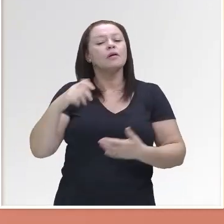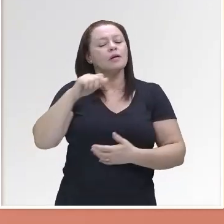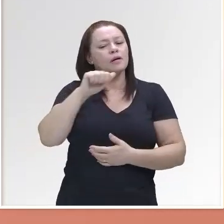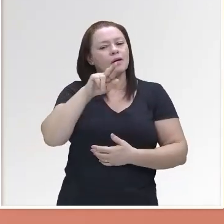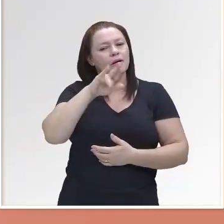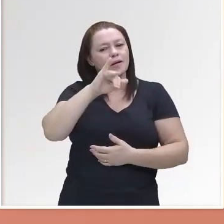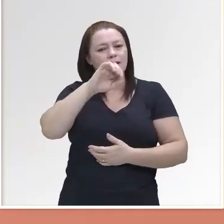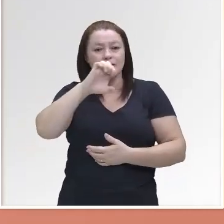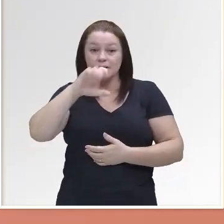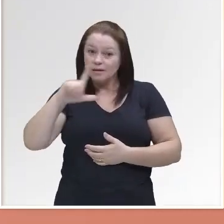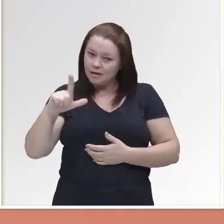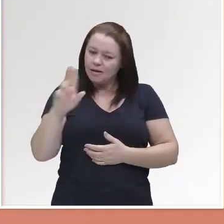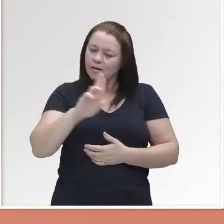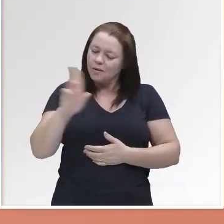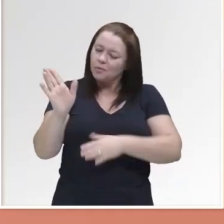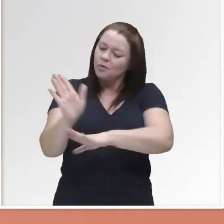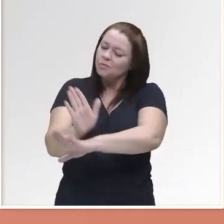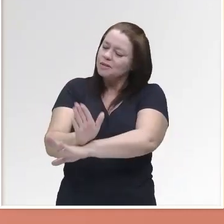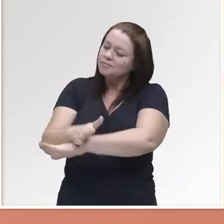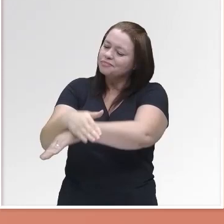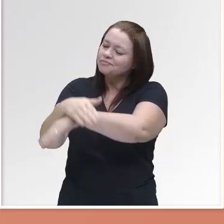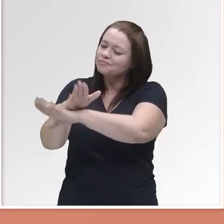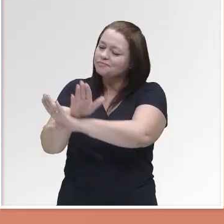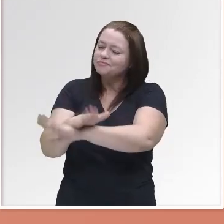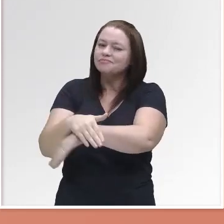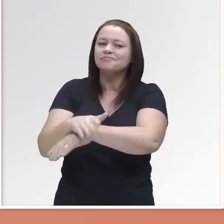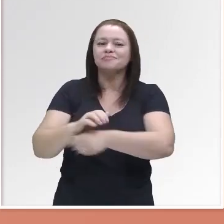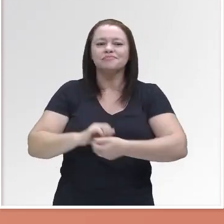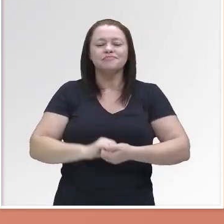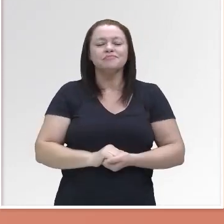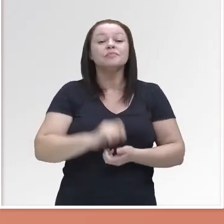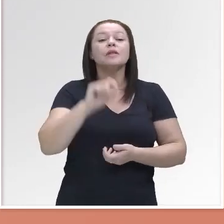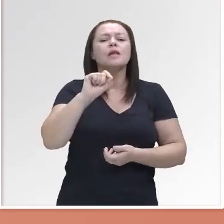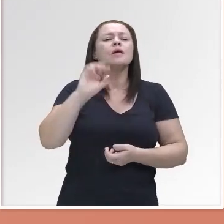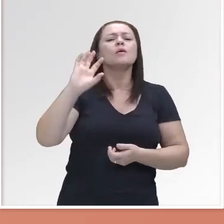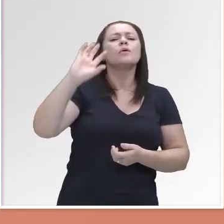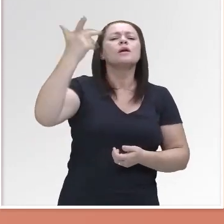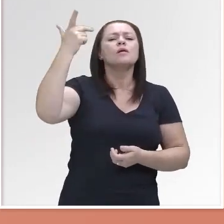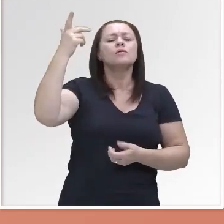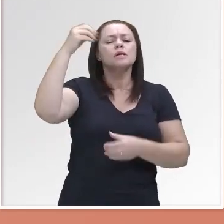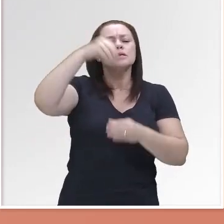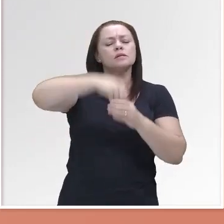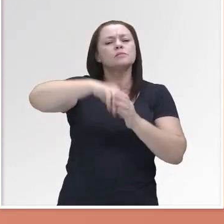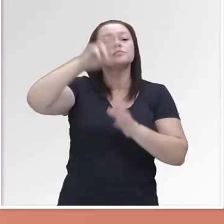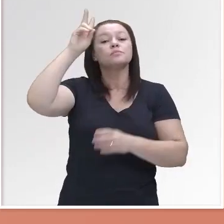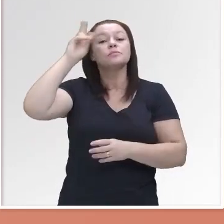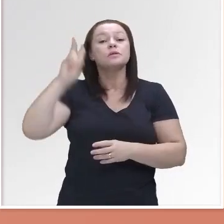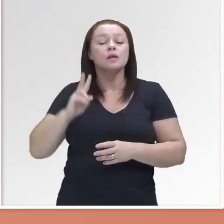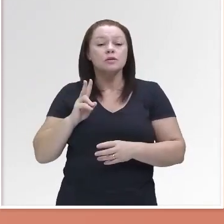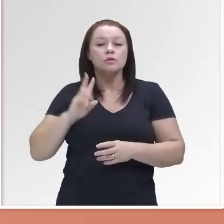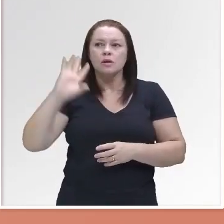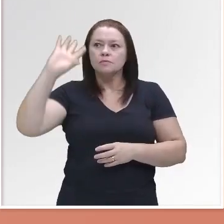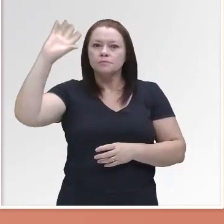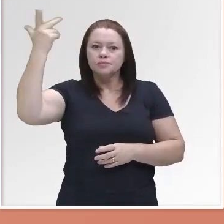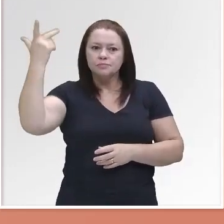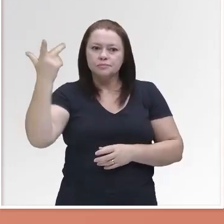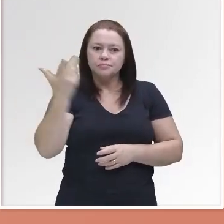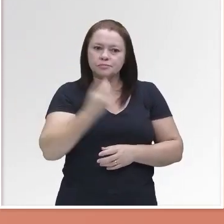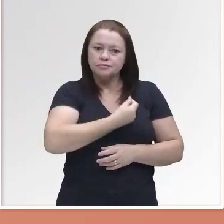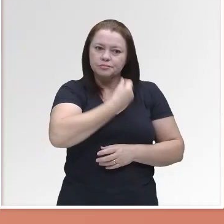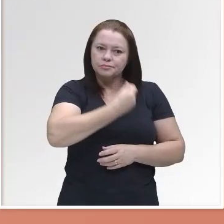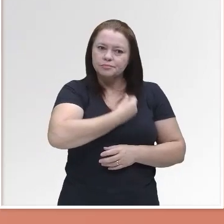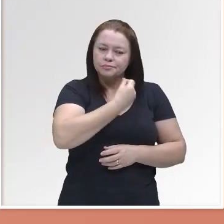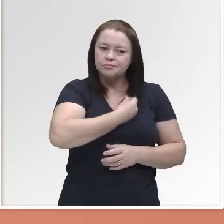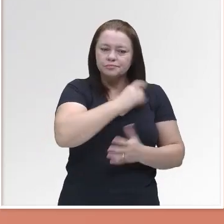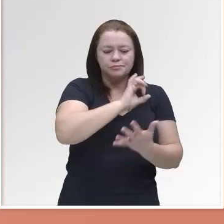Ariel, muito bem. E aconteceu no decorrer dessa história vários fatos na vida de Ariel e dos